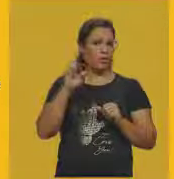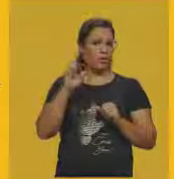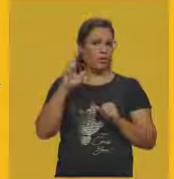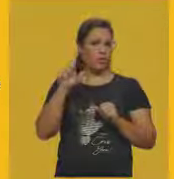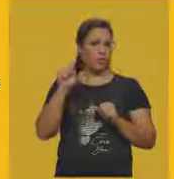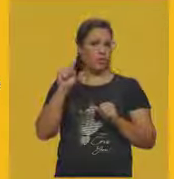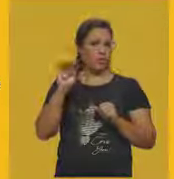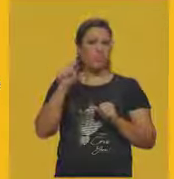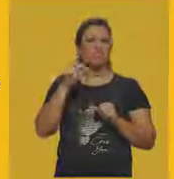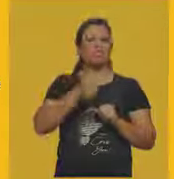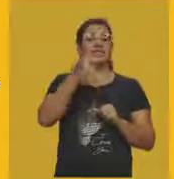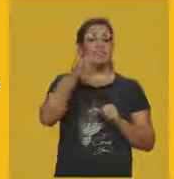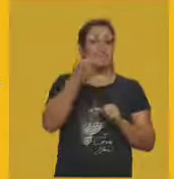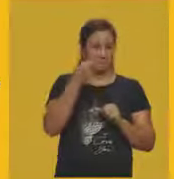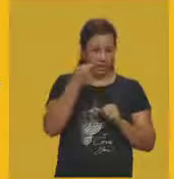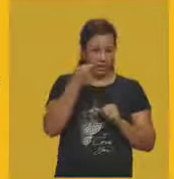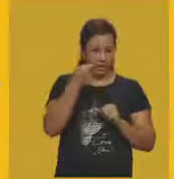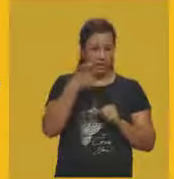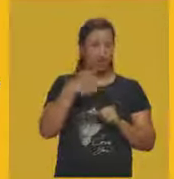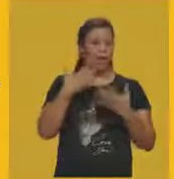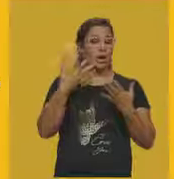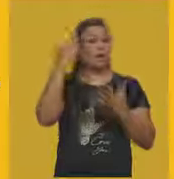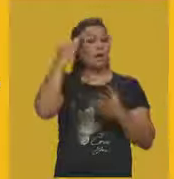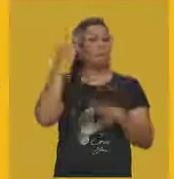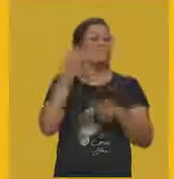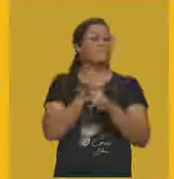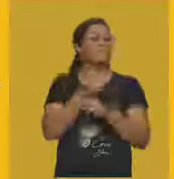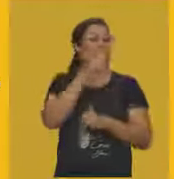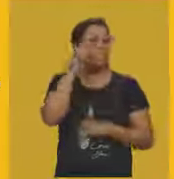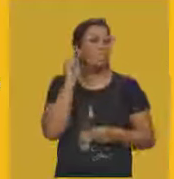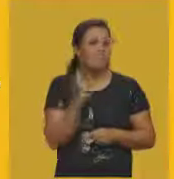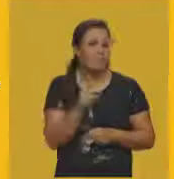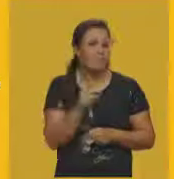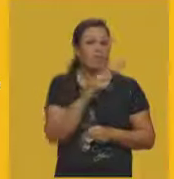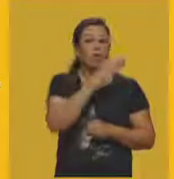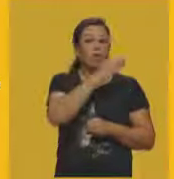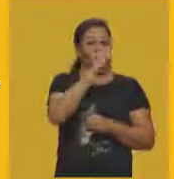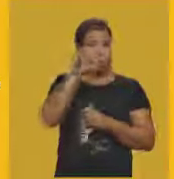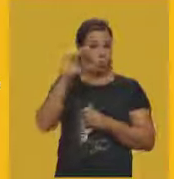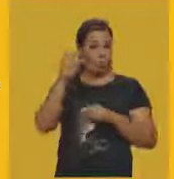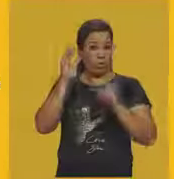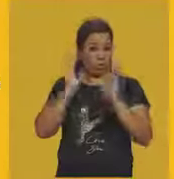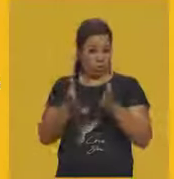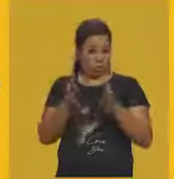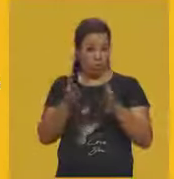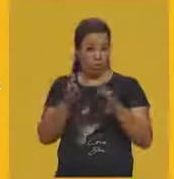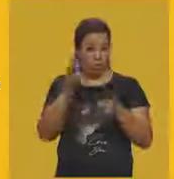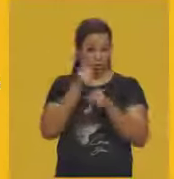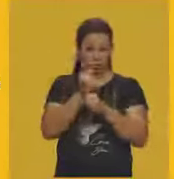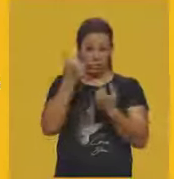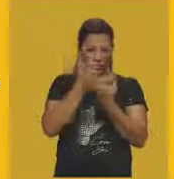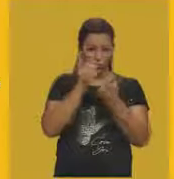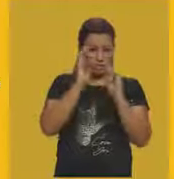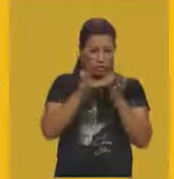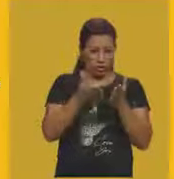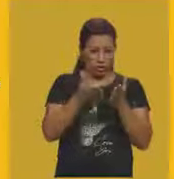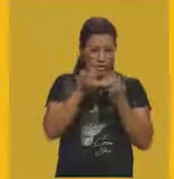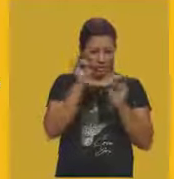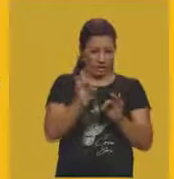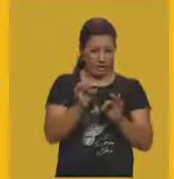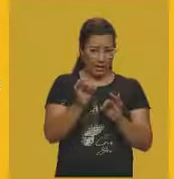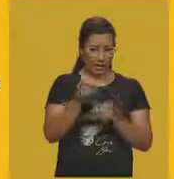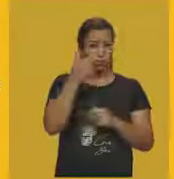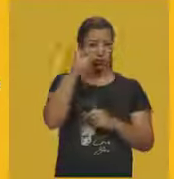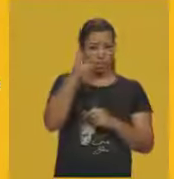120 volts. A resistência é o que eu quero saber. E a corrente já está em amperes, então não precisa substituir nada, já está no valor certo,